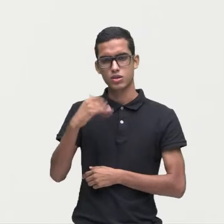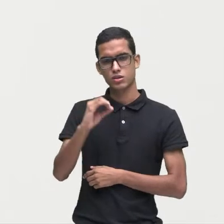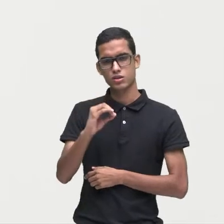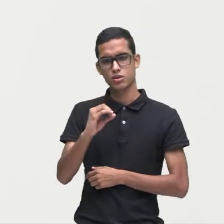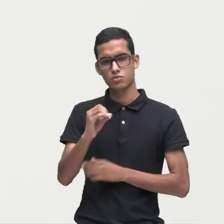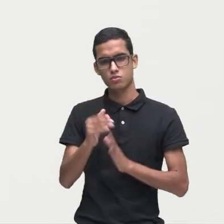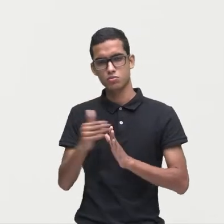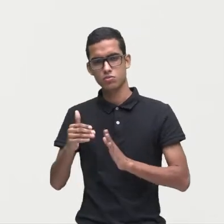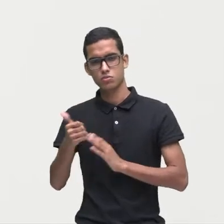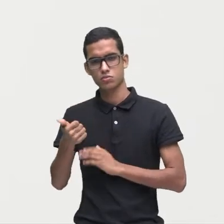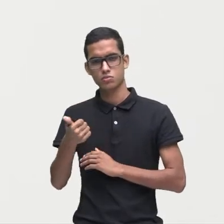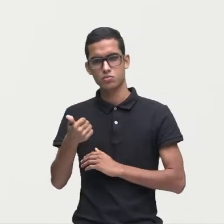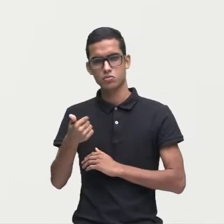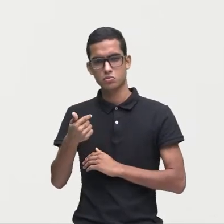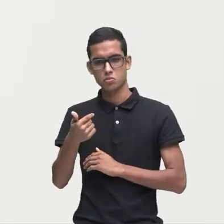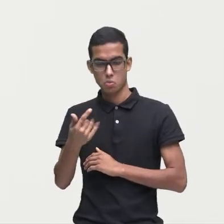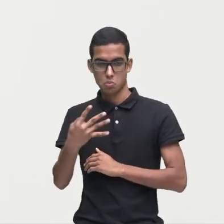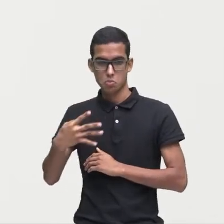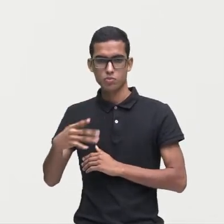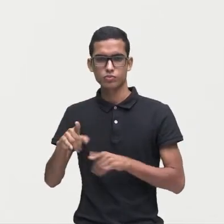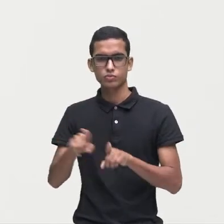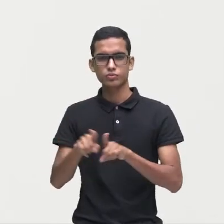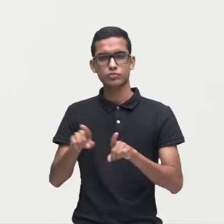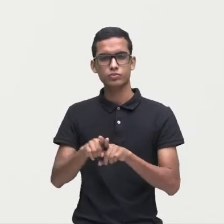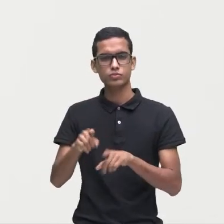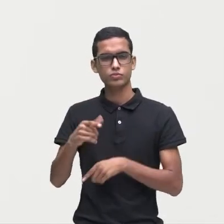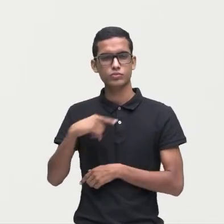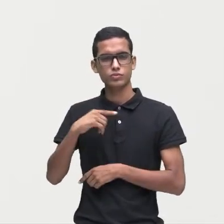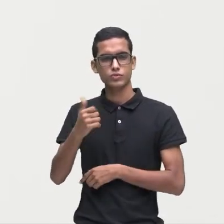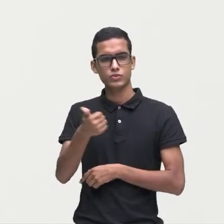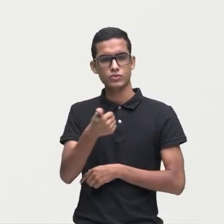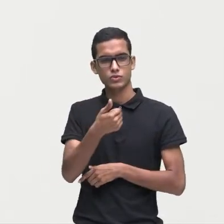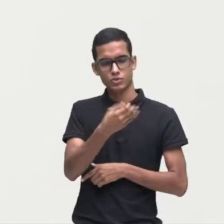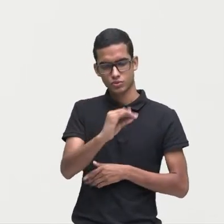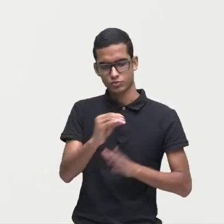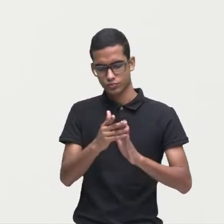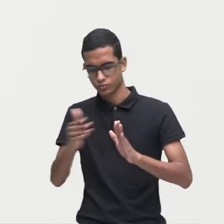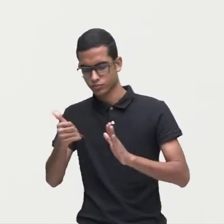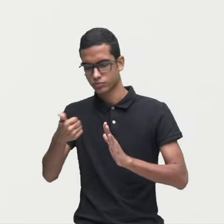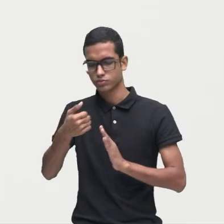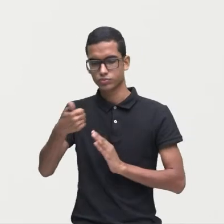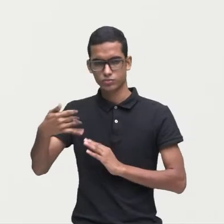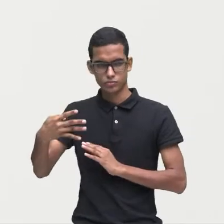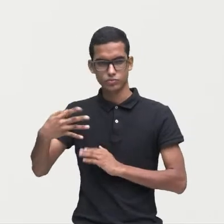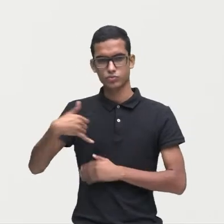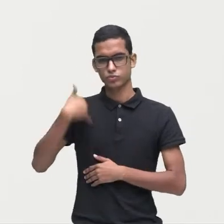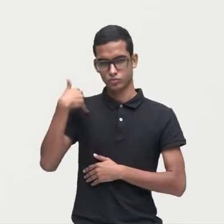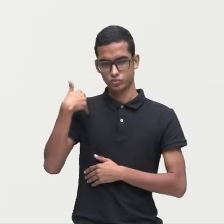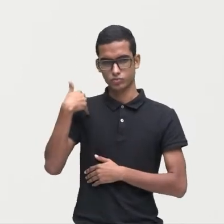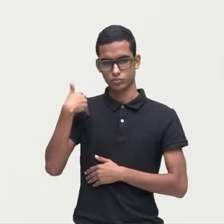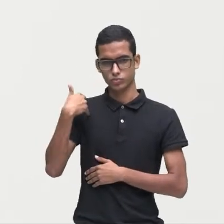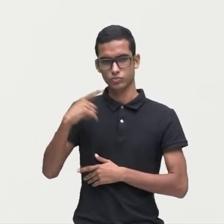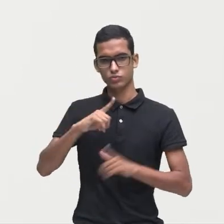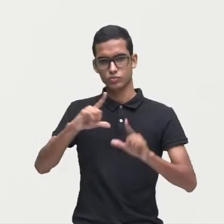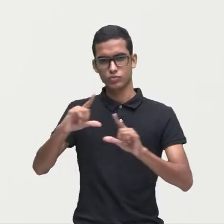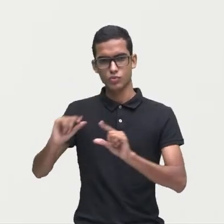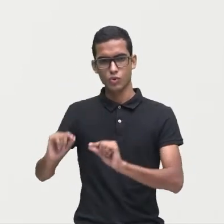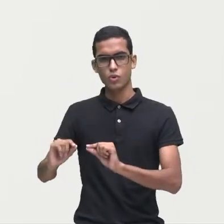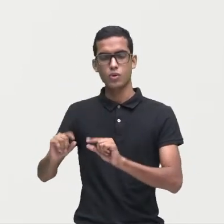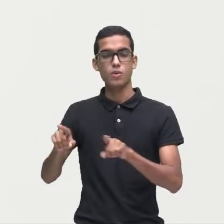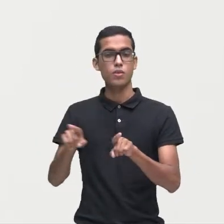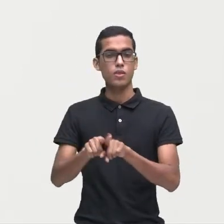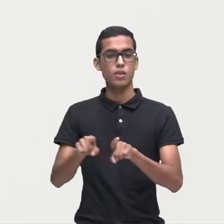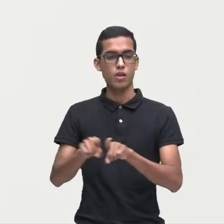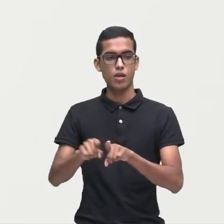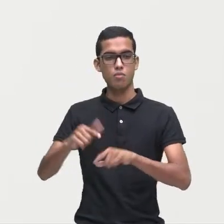de 10 a 14 anos nesse período de 2010, mas houve uma queda no número de mulheres economicamente